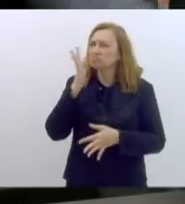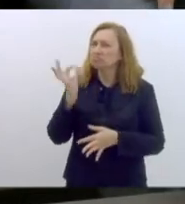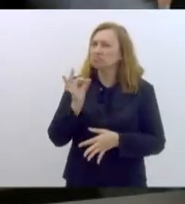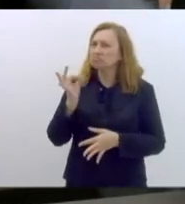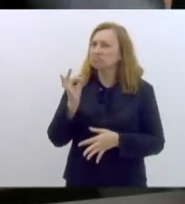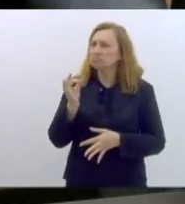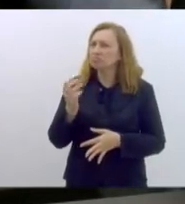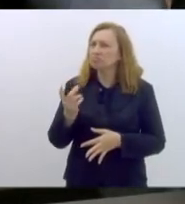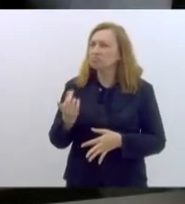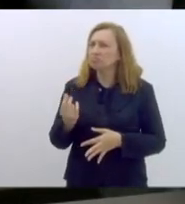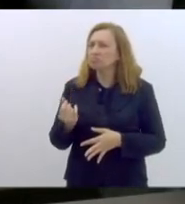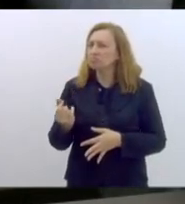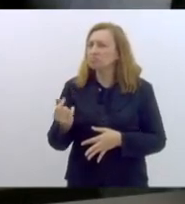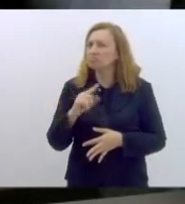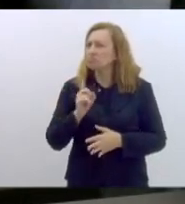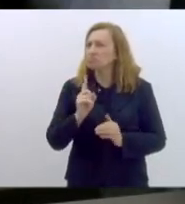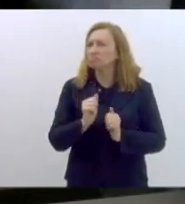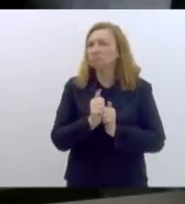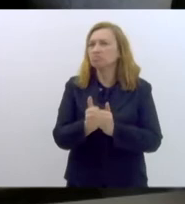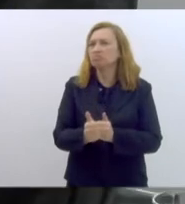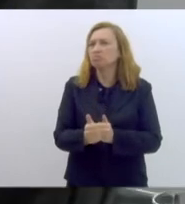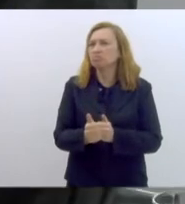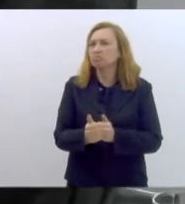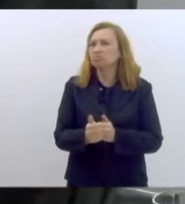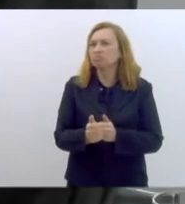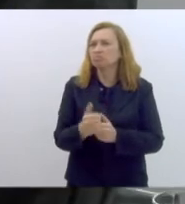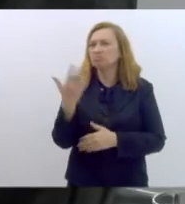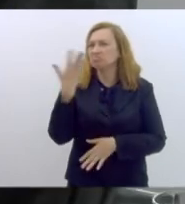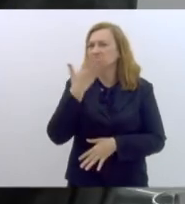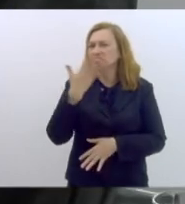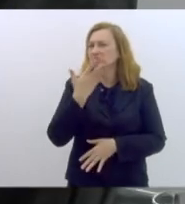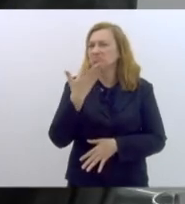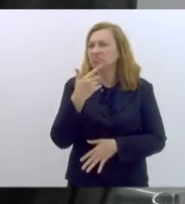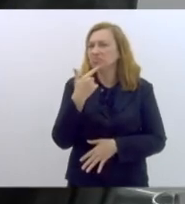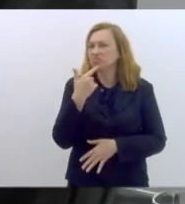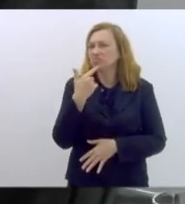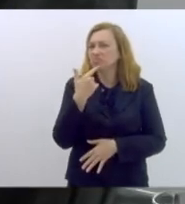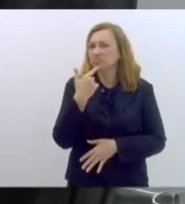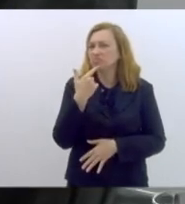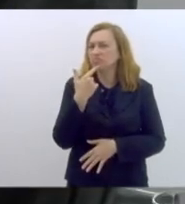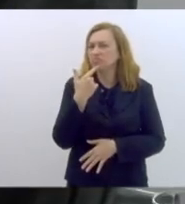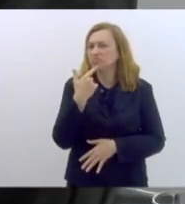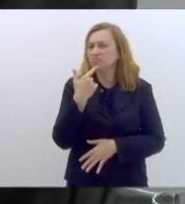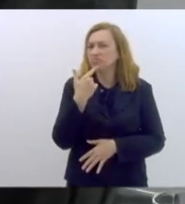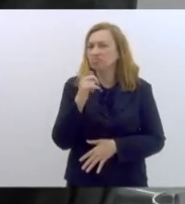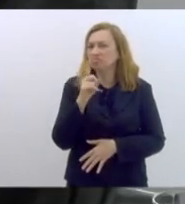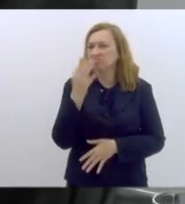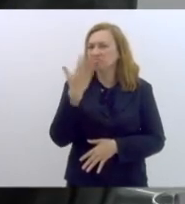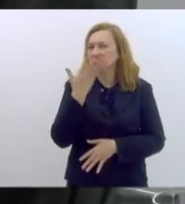estou mais acompanhando. Que eu acho que não dá para ver por esses quadros, não. Dá não.